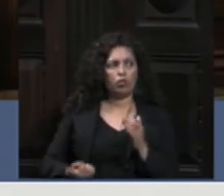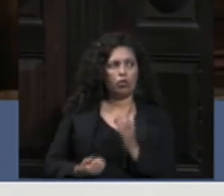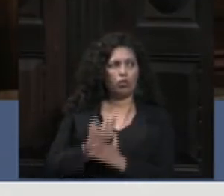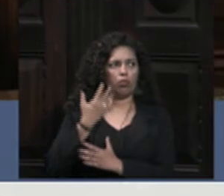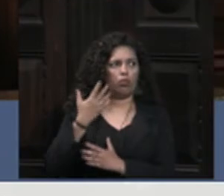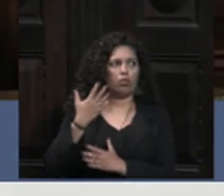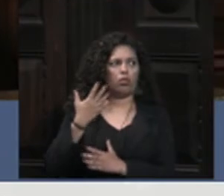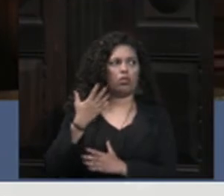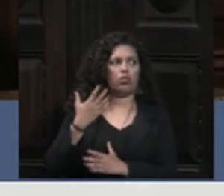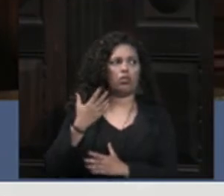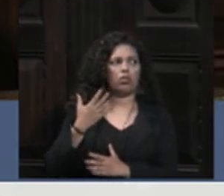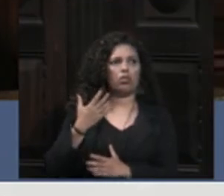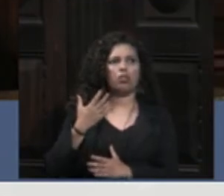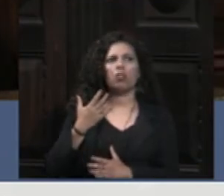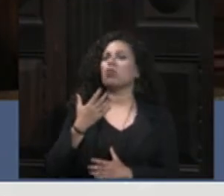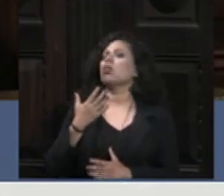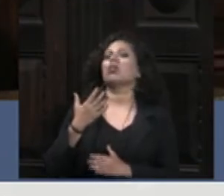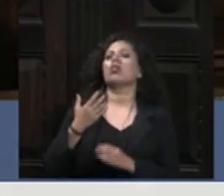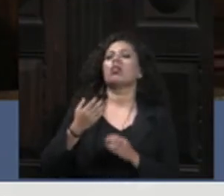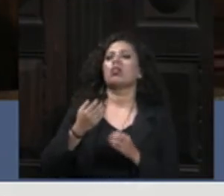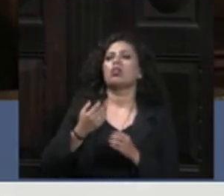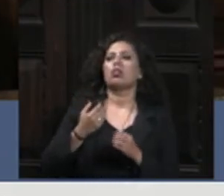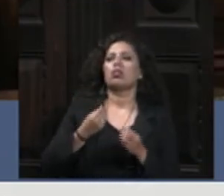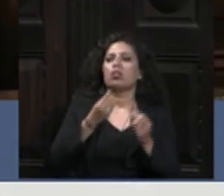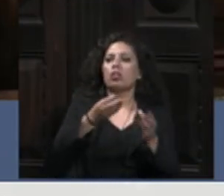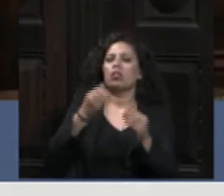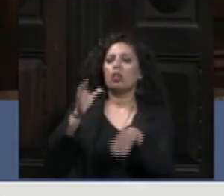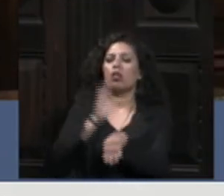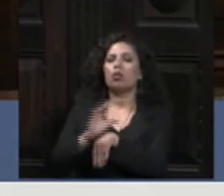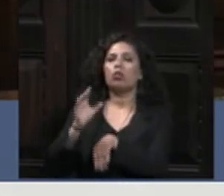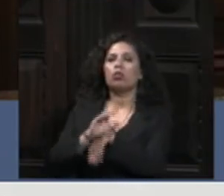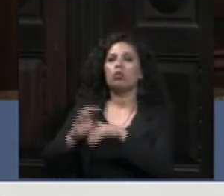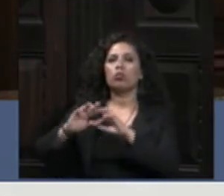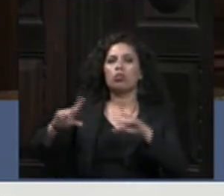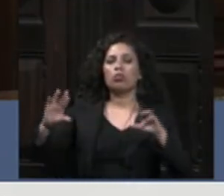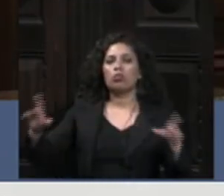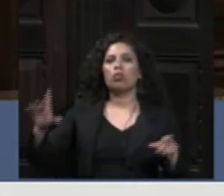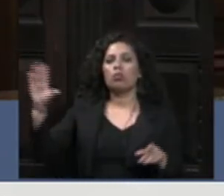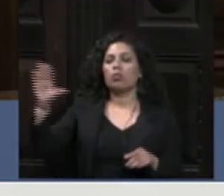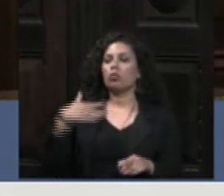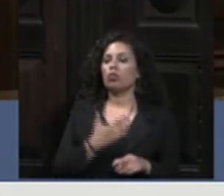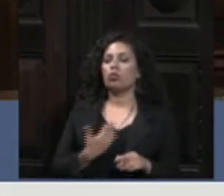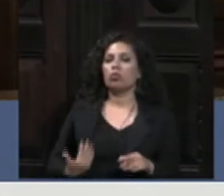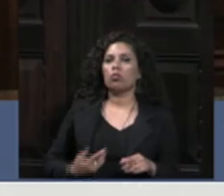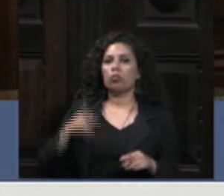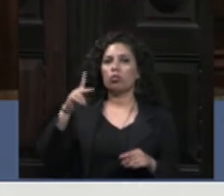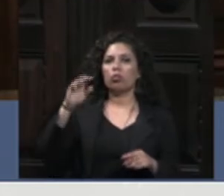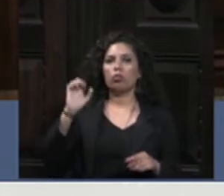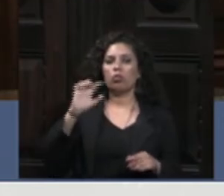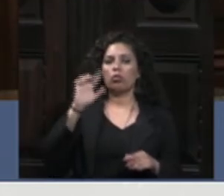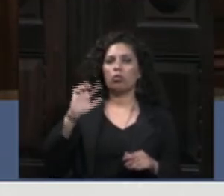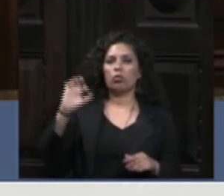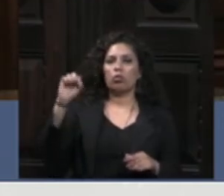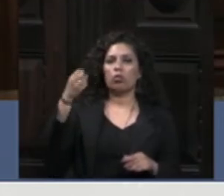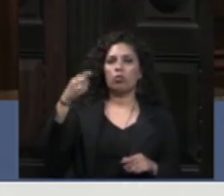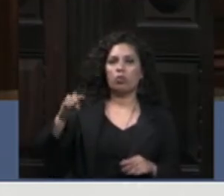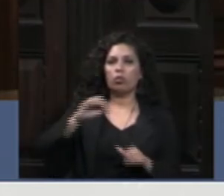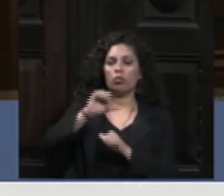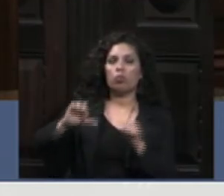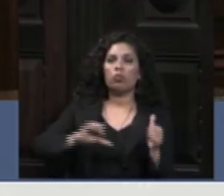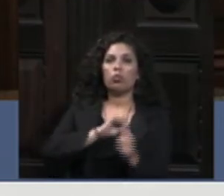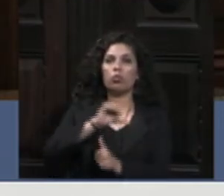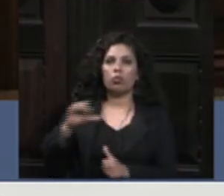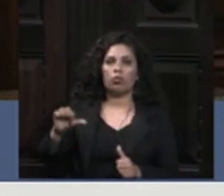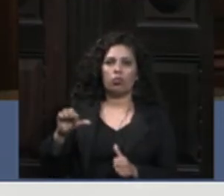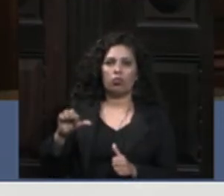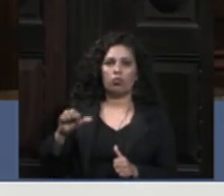Pezão começa a crise orçamentária, a FAETEC não consegue ao mesmo tempo dar conta da sua principal vocação,